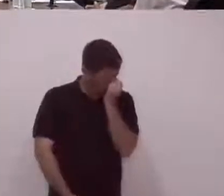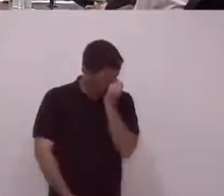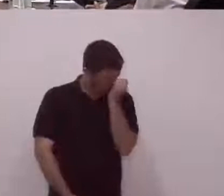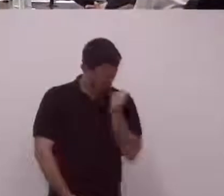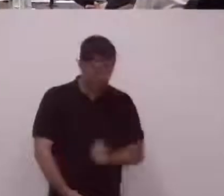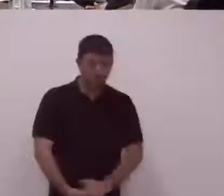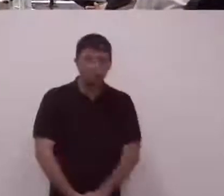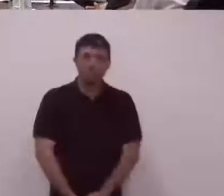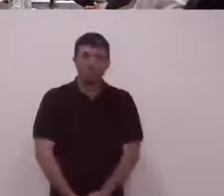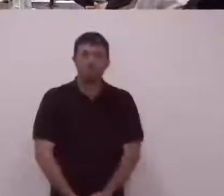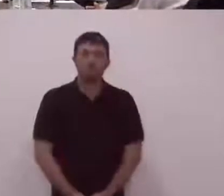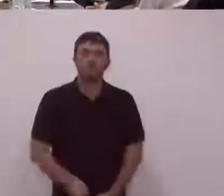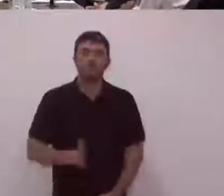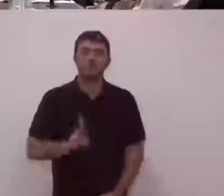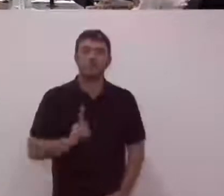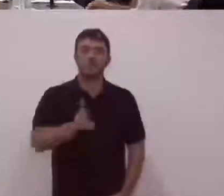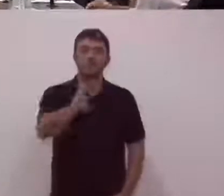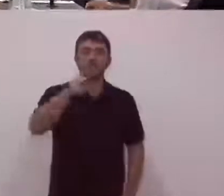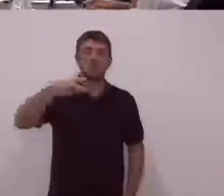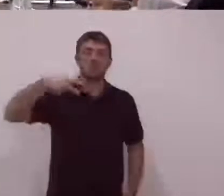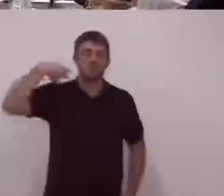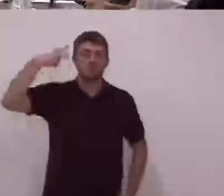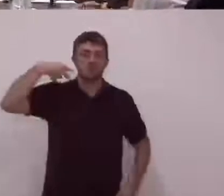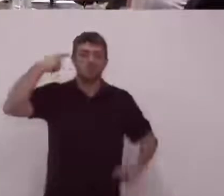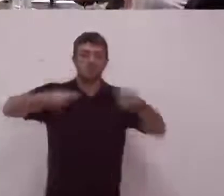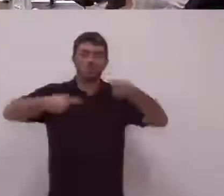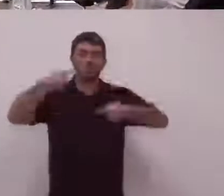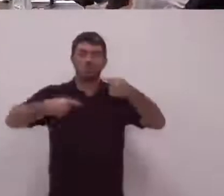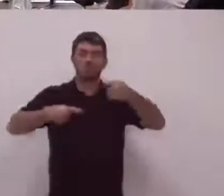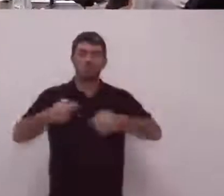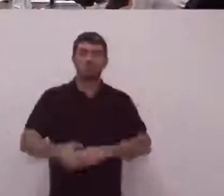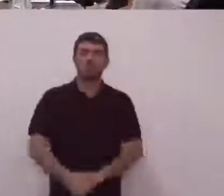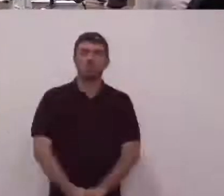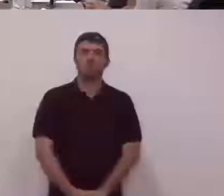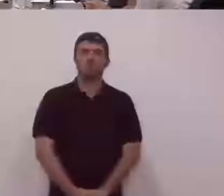continuou o pronunciamento dos vereadores peço a palavra